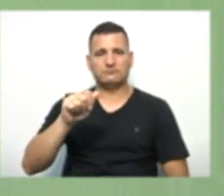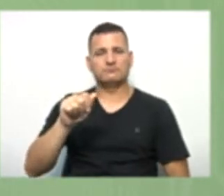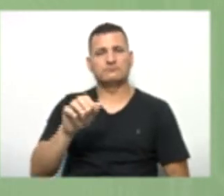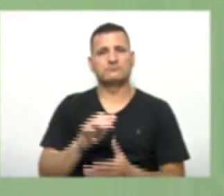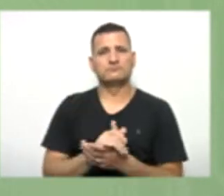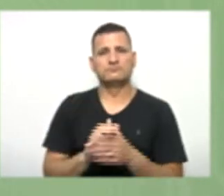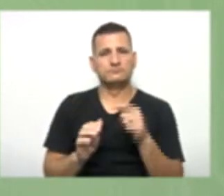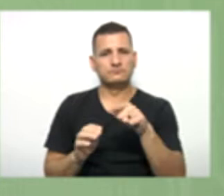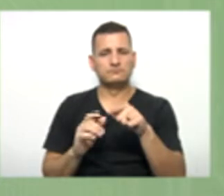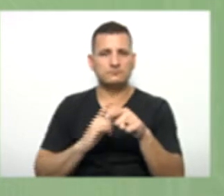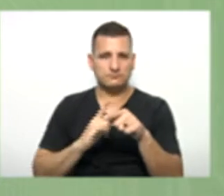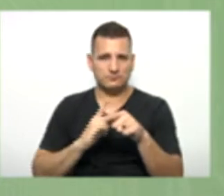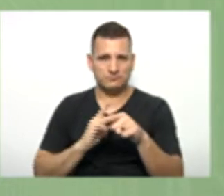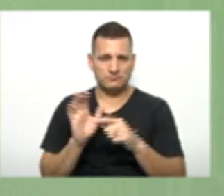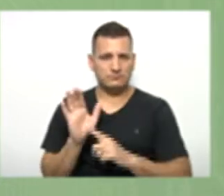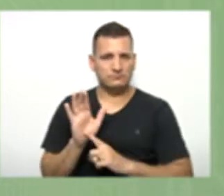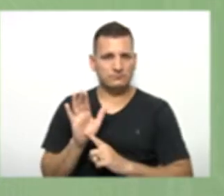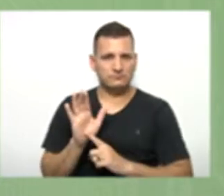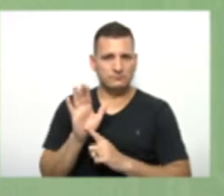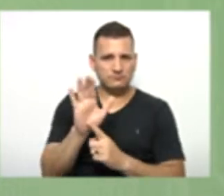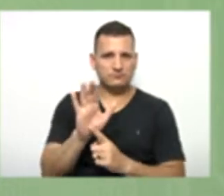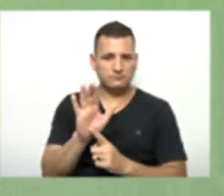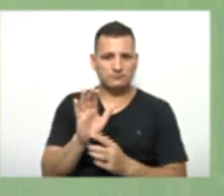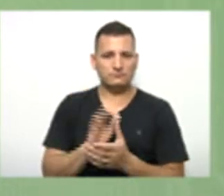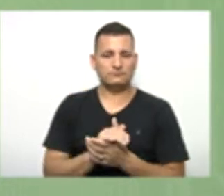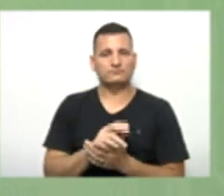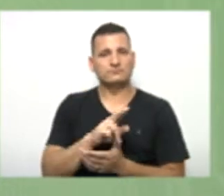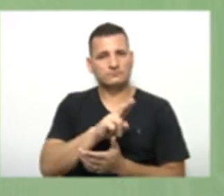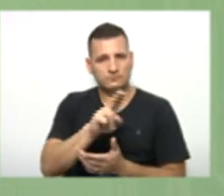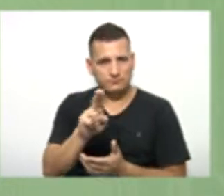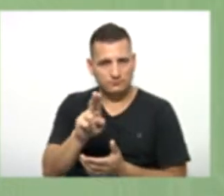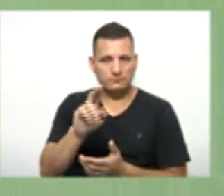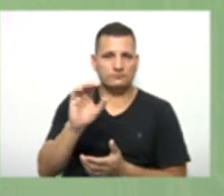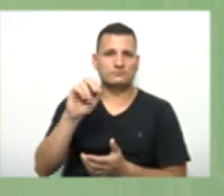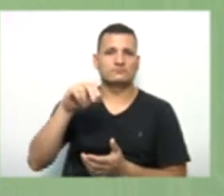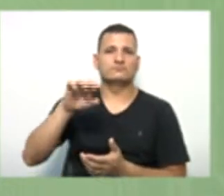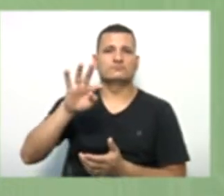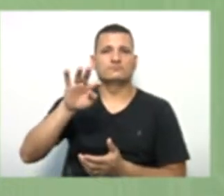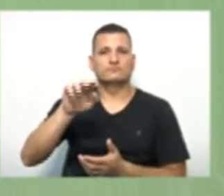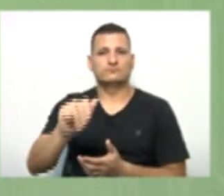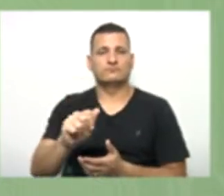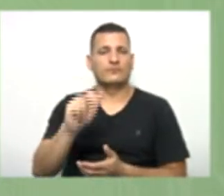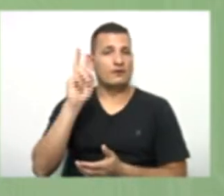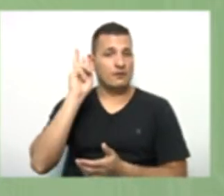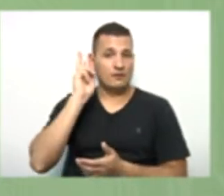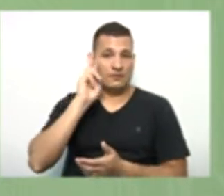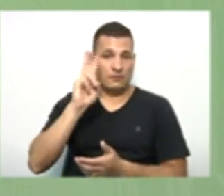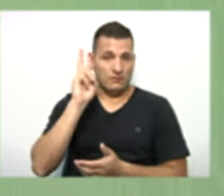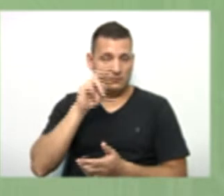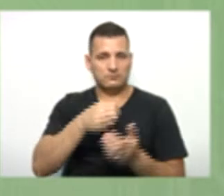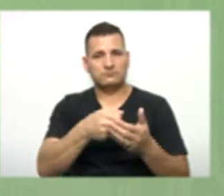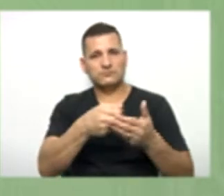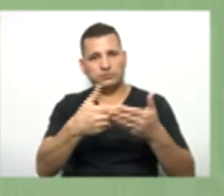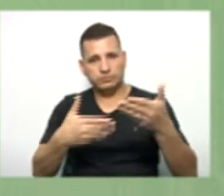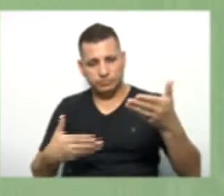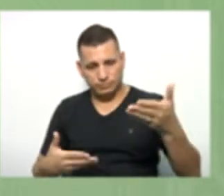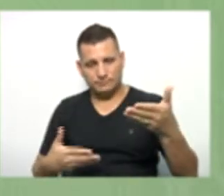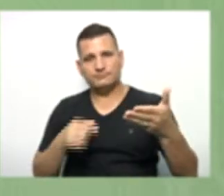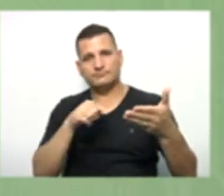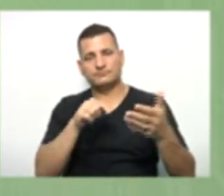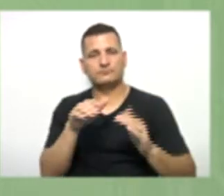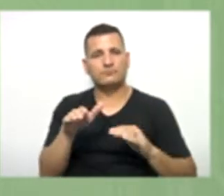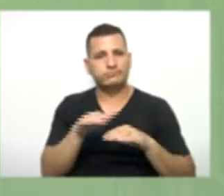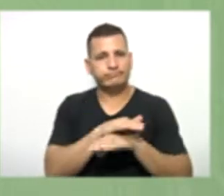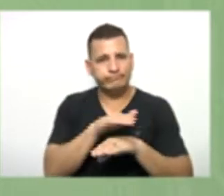apresenta os seguintes elementos: nome da conta, histórico da operação, data